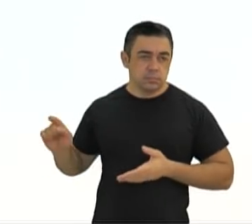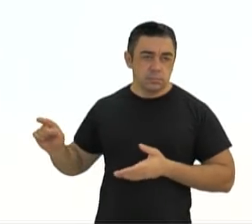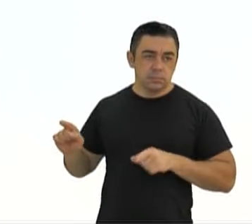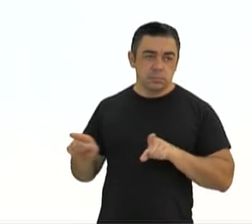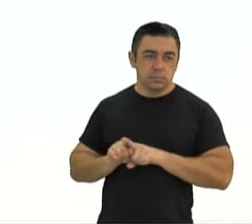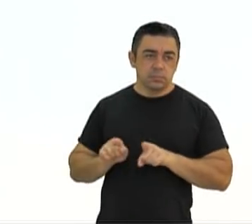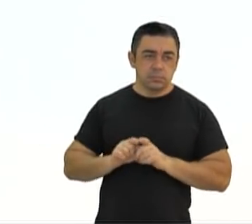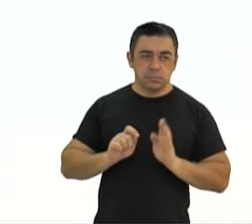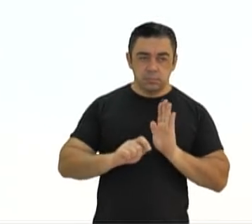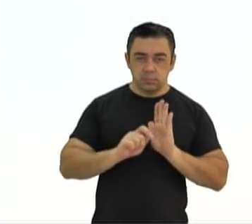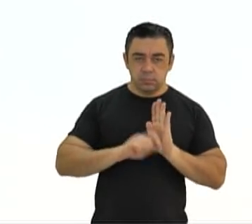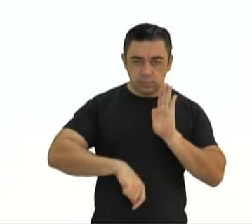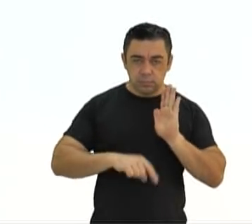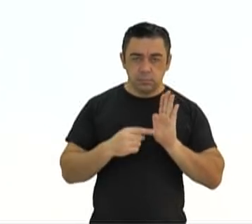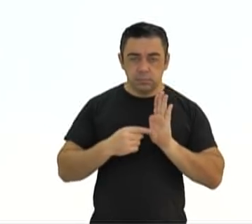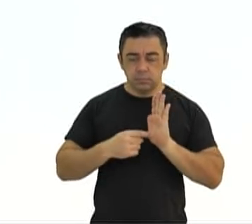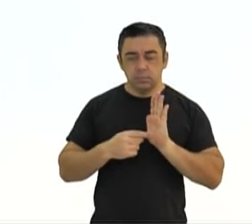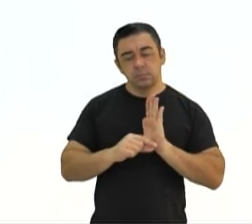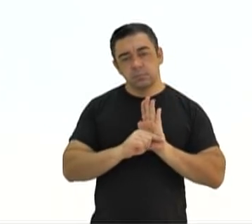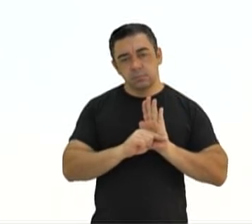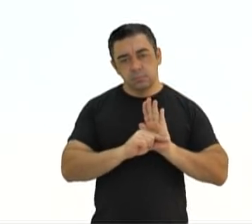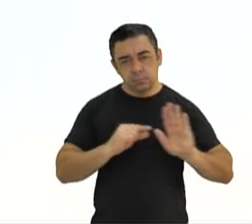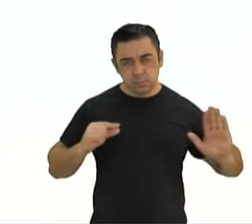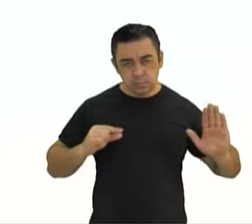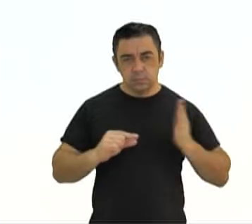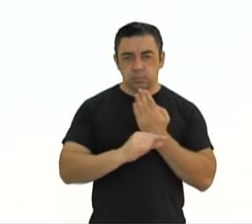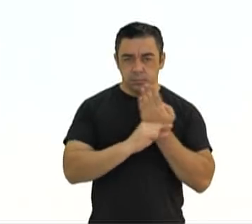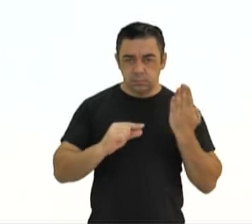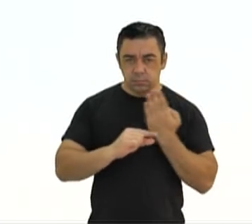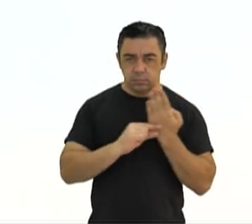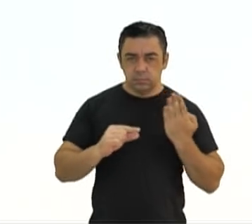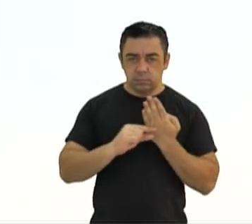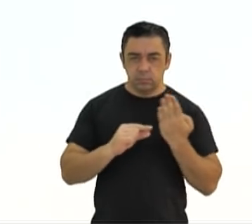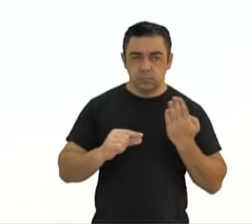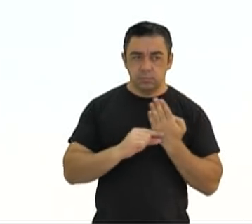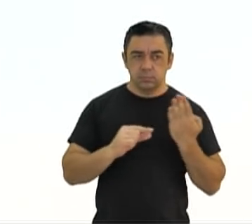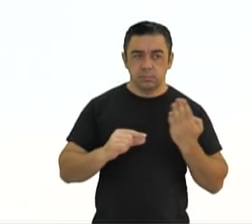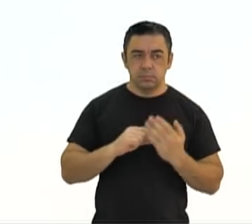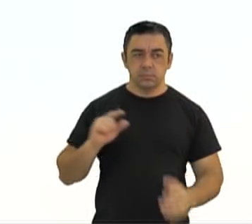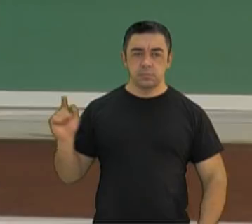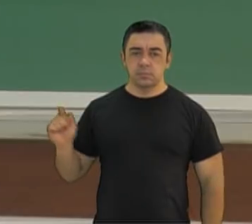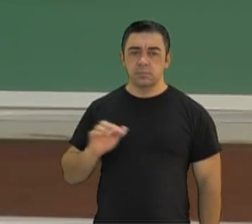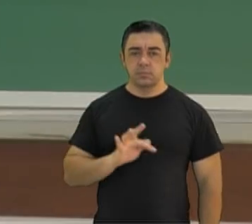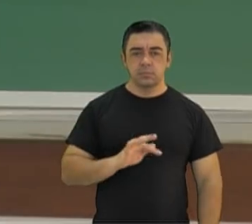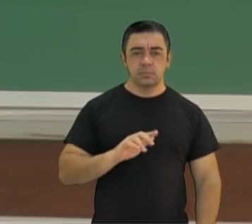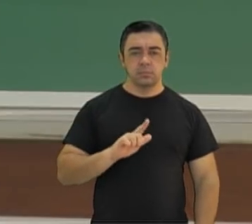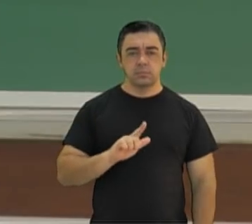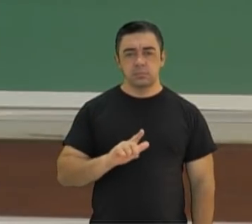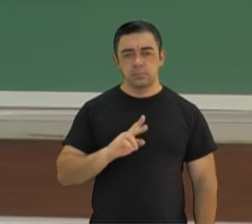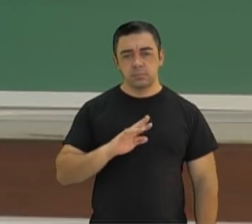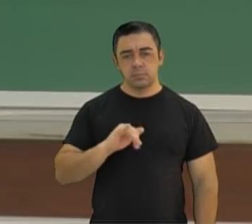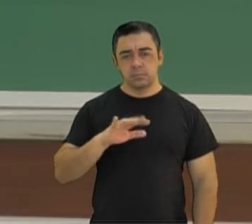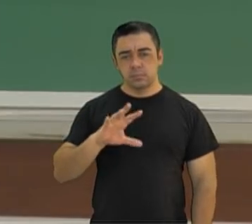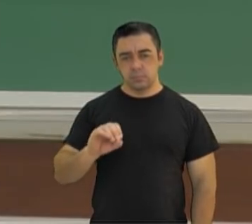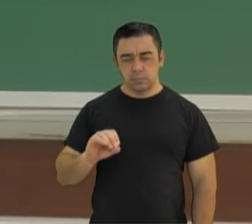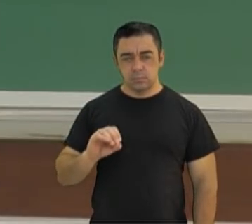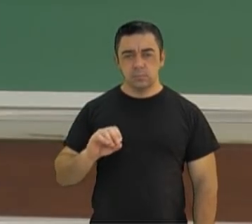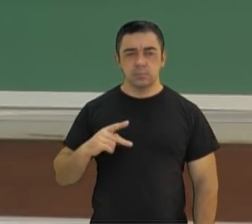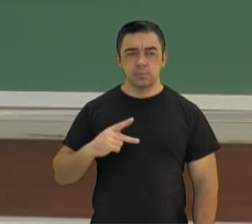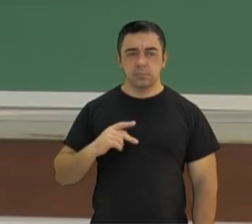a assinatura do autor da revista Relatos Azuis, o Fúlvio Pacheco, que não